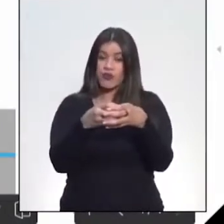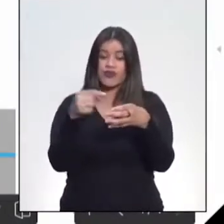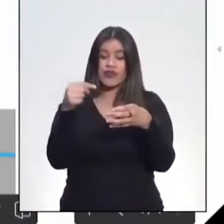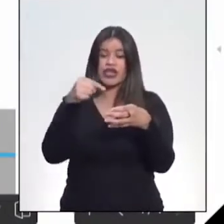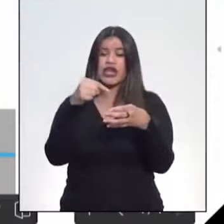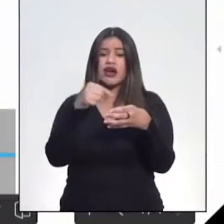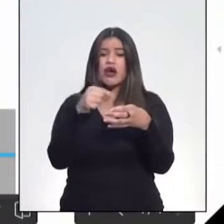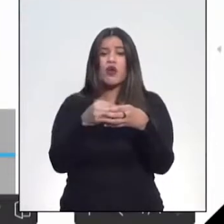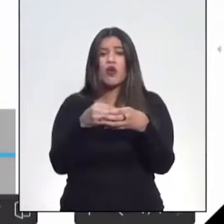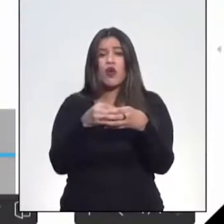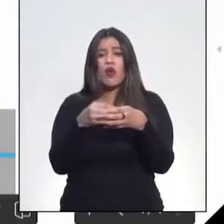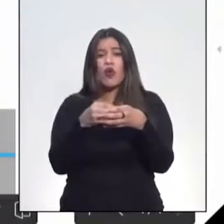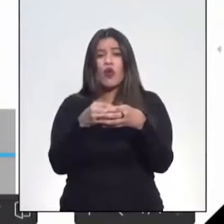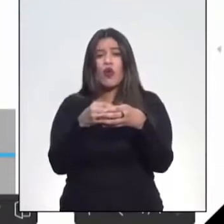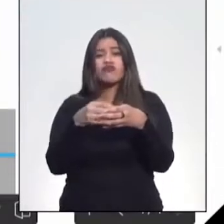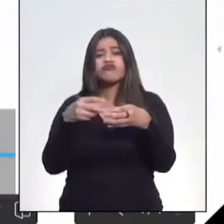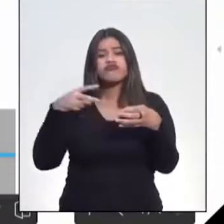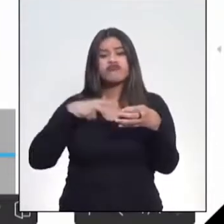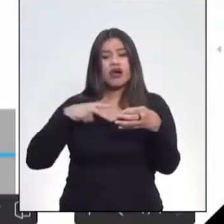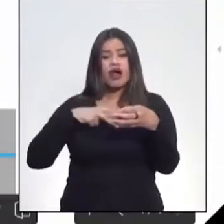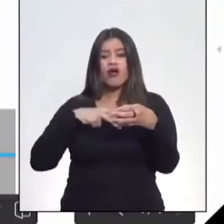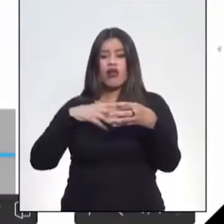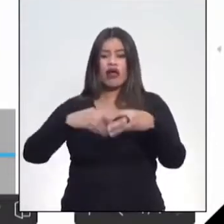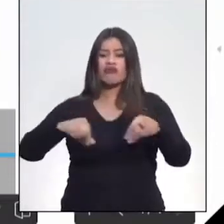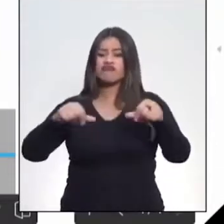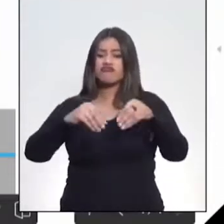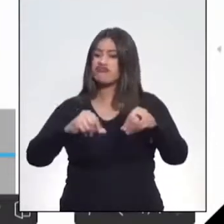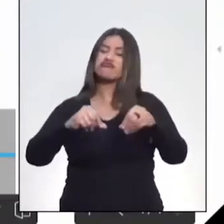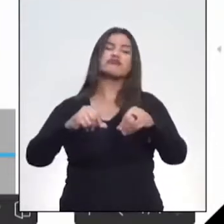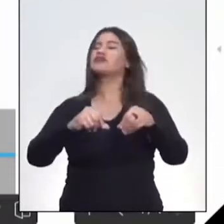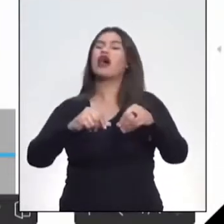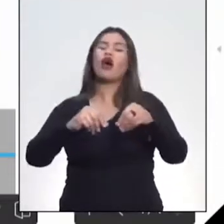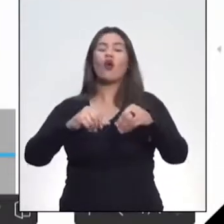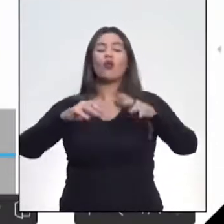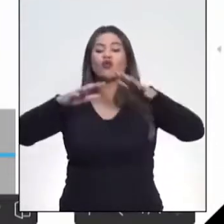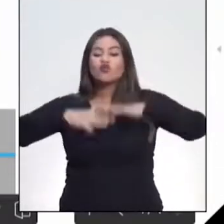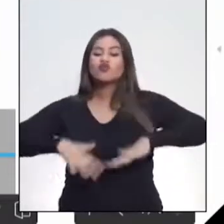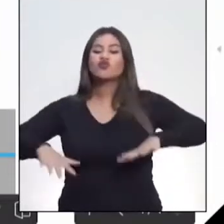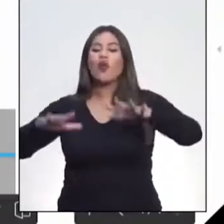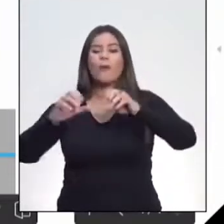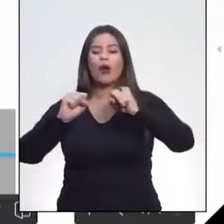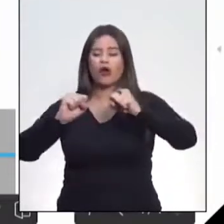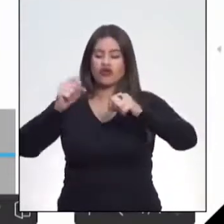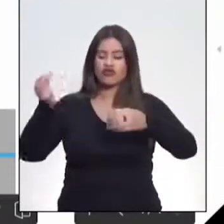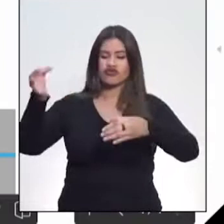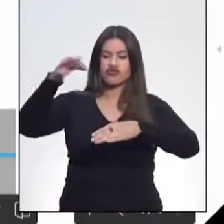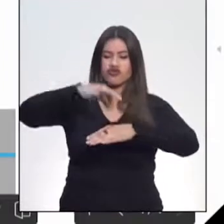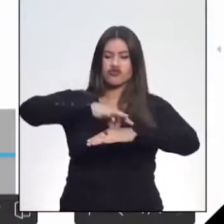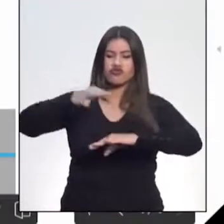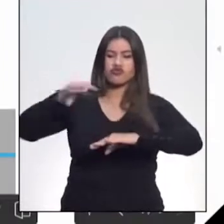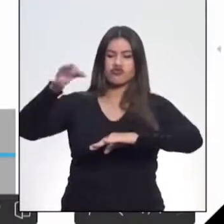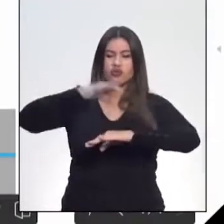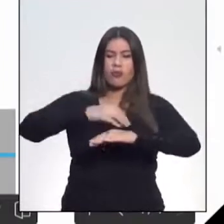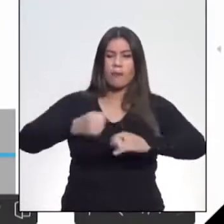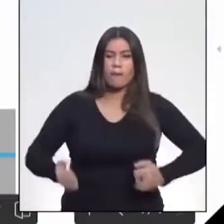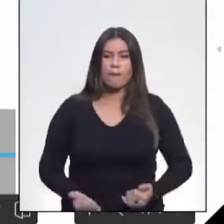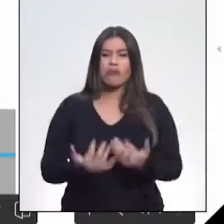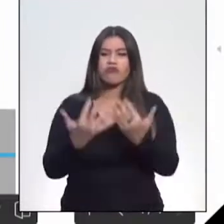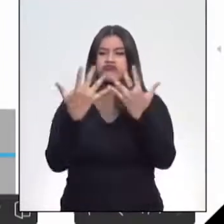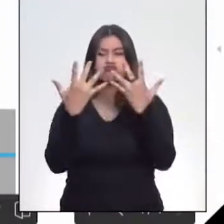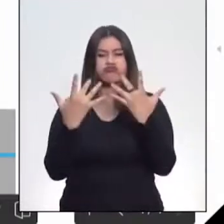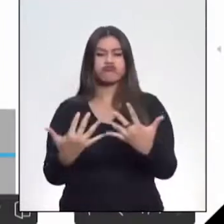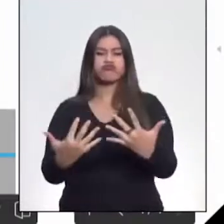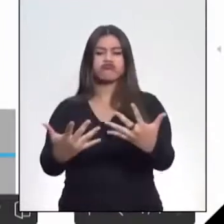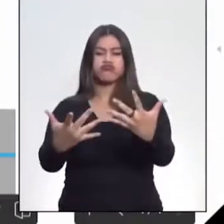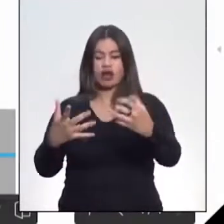Eles não têm a propriedade privada da terra até rede todos e todos ali plantão e vivem de acordo